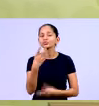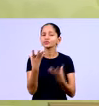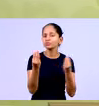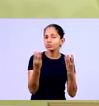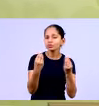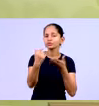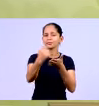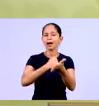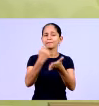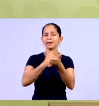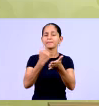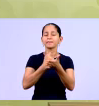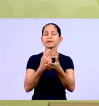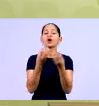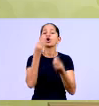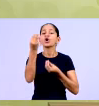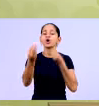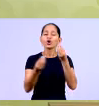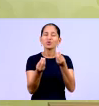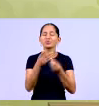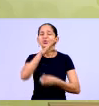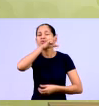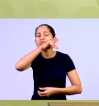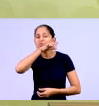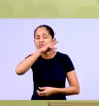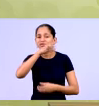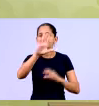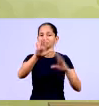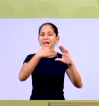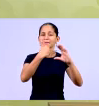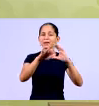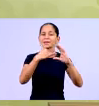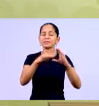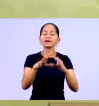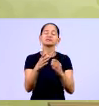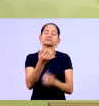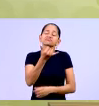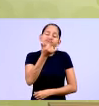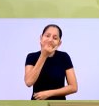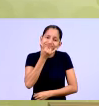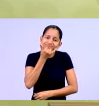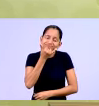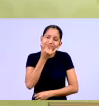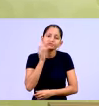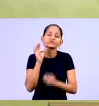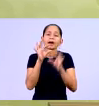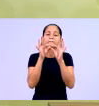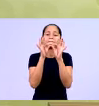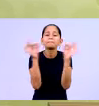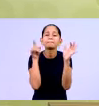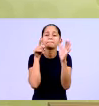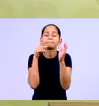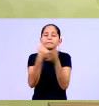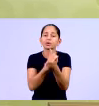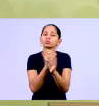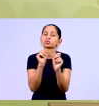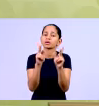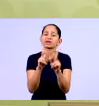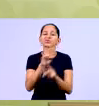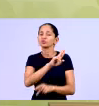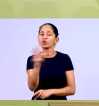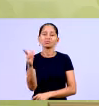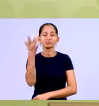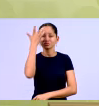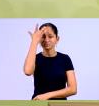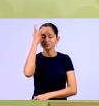perguntando, como caiu o sistema, não deu tempo de eu anotar o nome, né? Mas a dúvida ficou aqui anotada. Com relação ao imposto